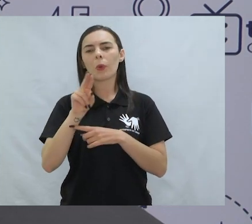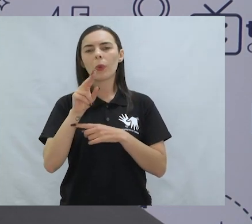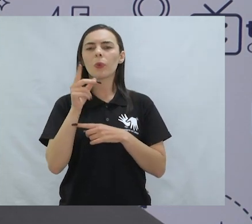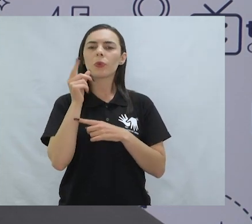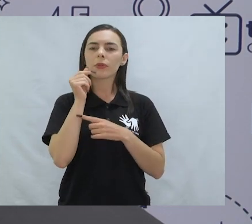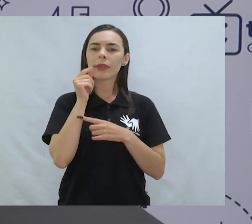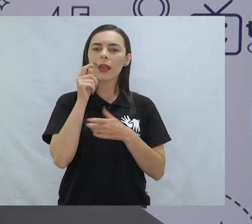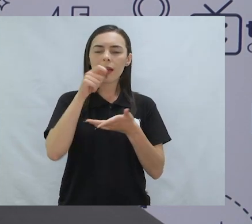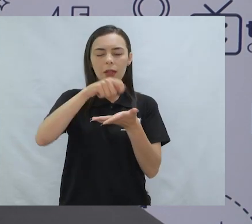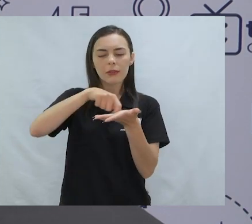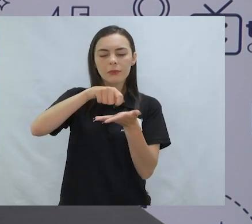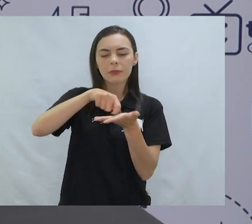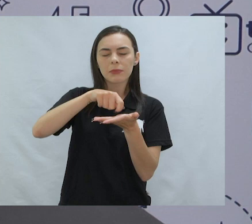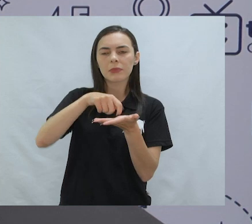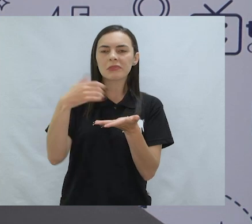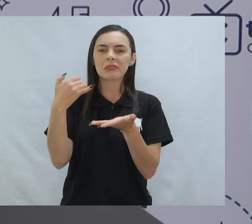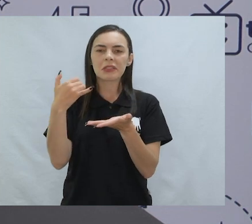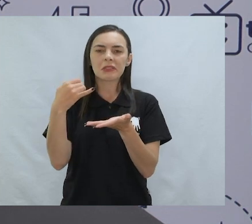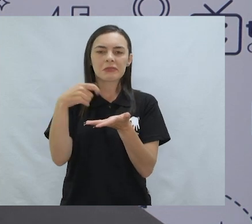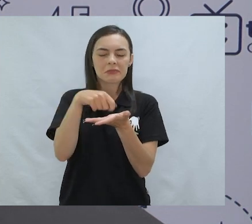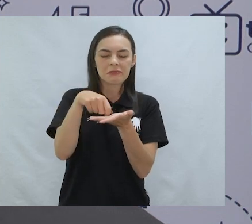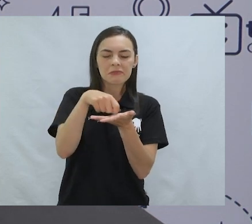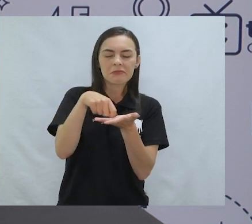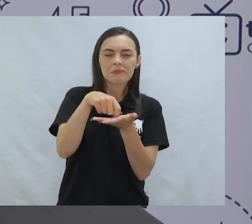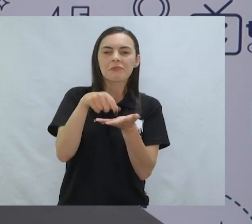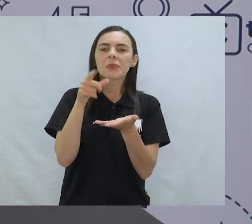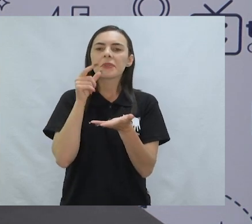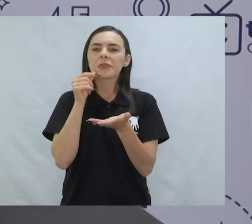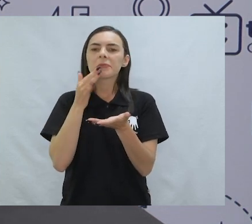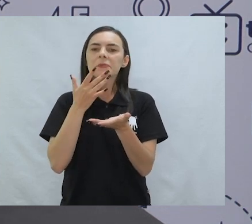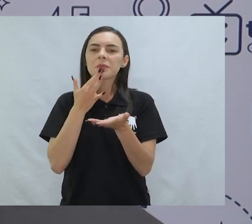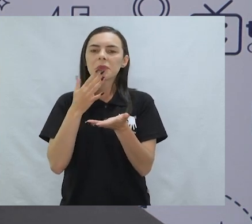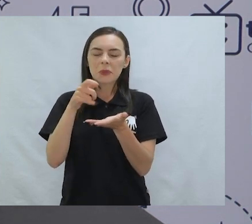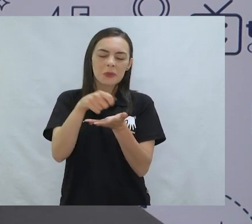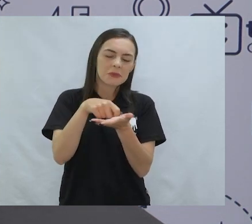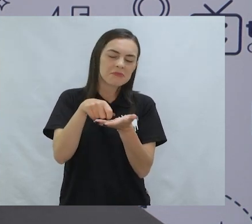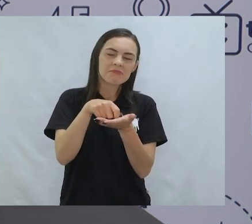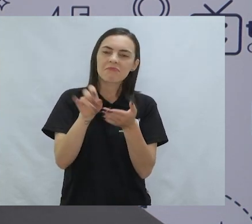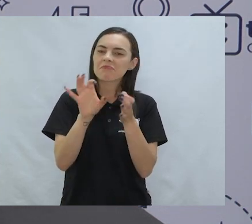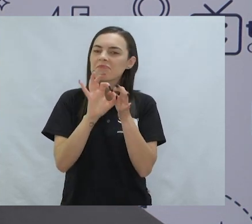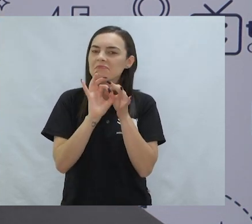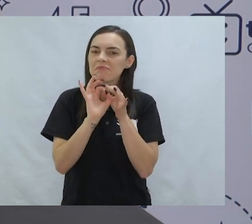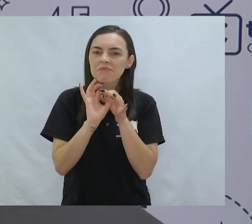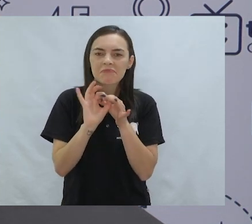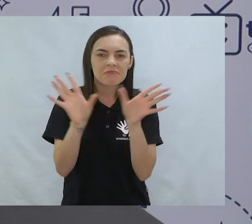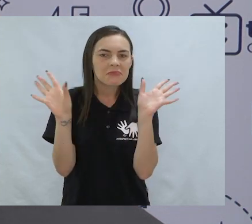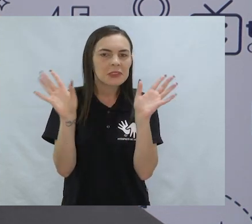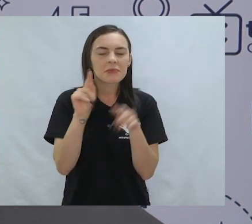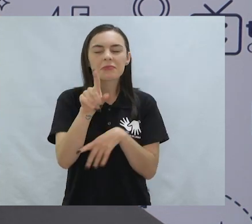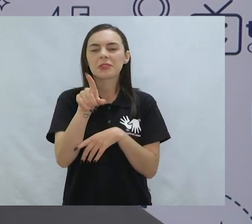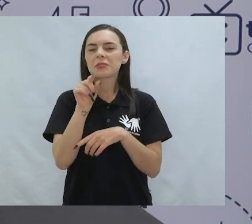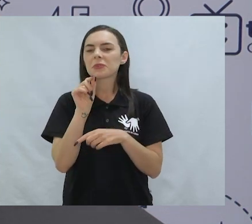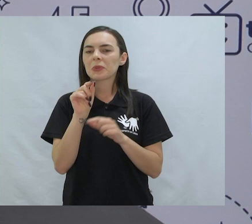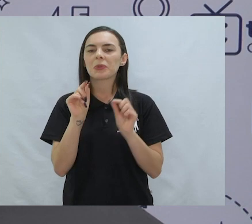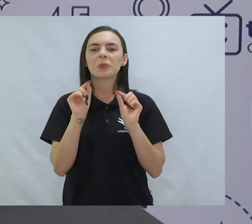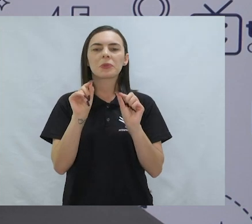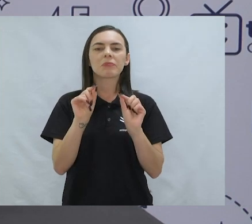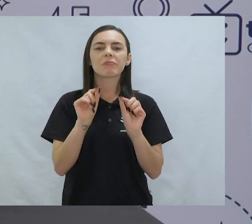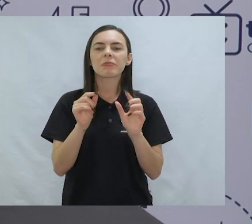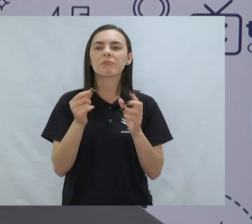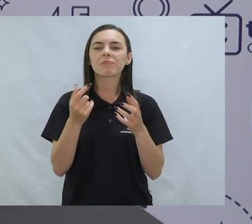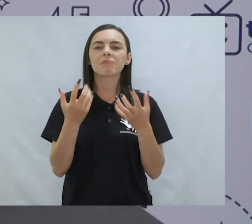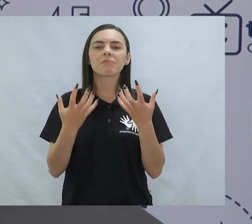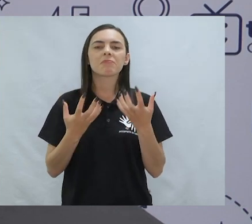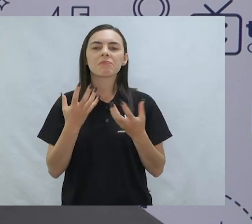só marcar com lápis, com caneta, com lápis de cor. Aí fica a tua escolha, o que, que